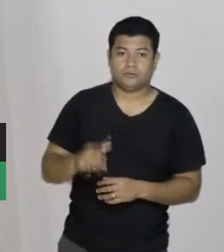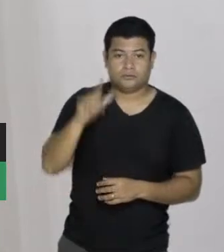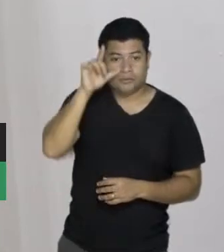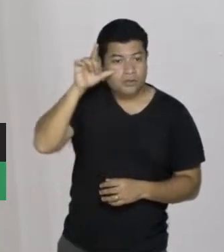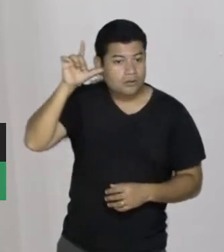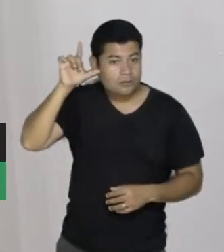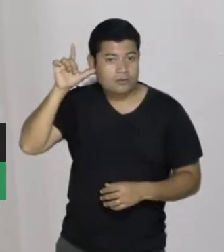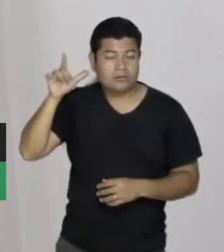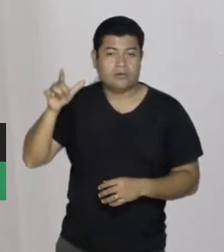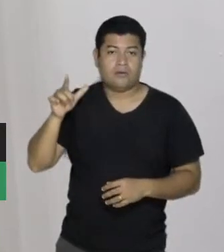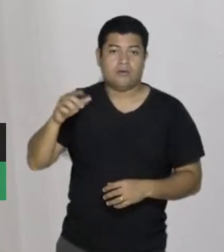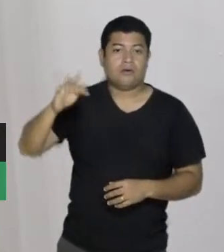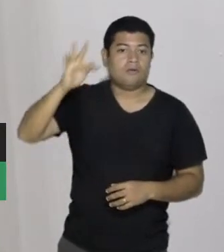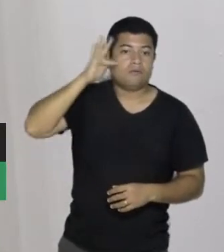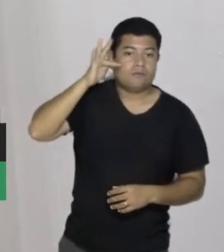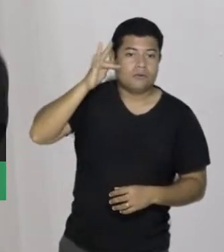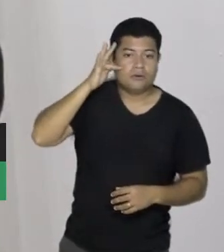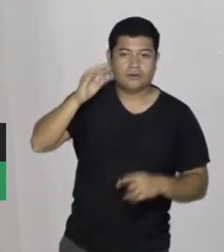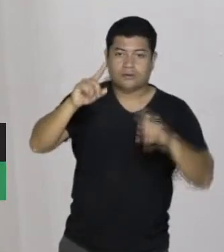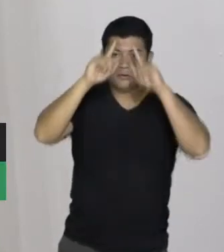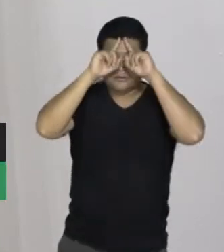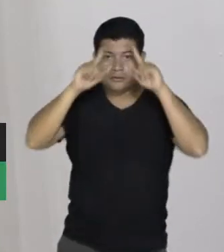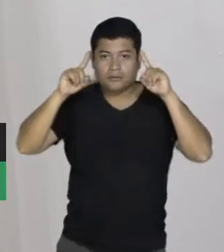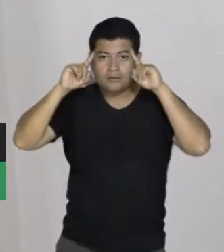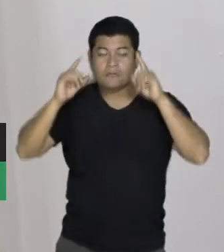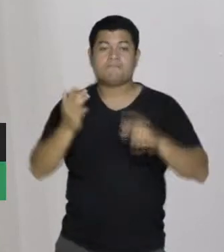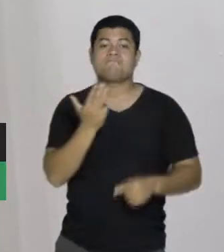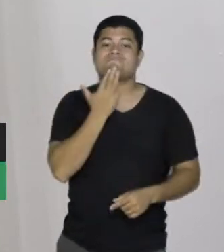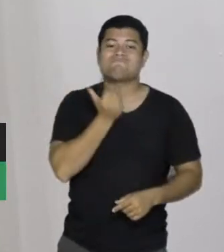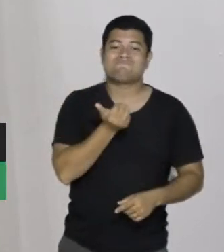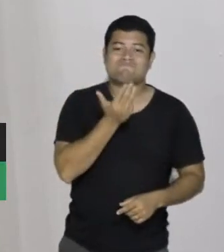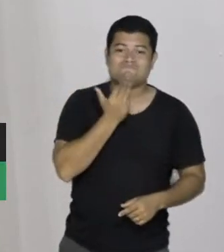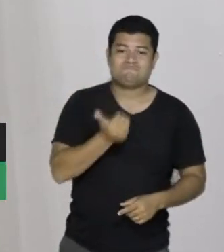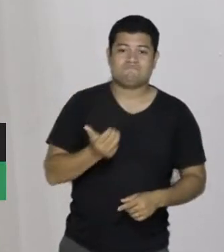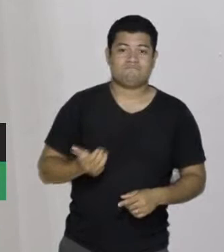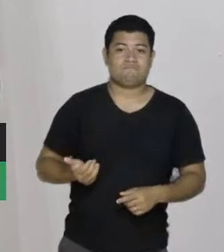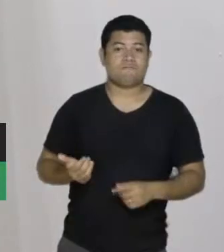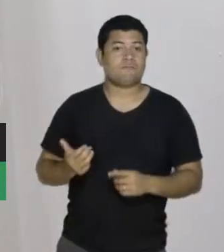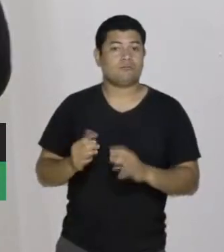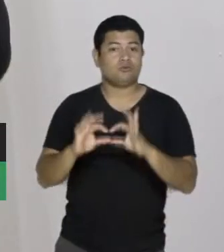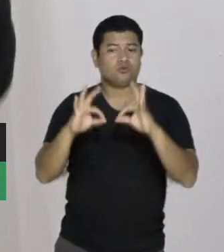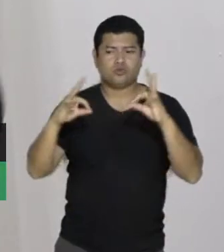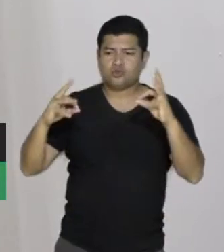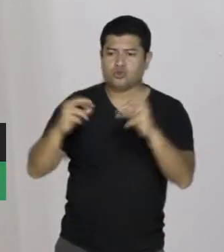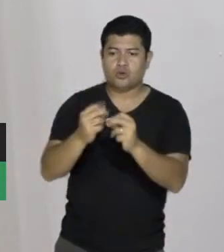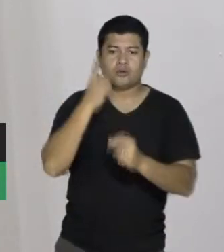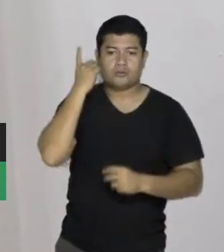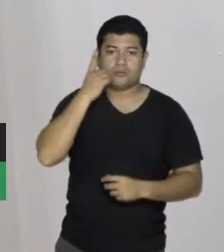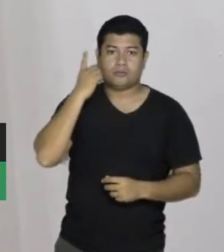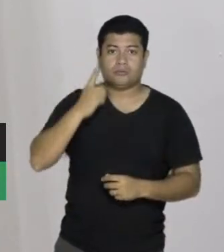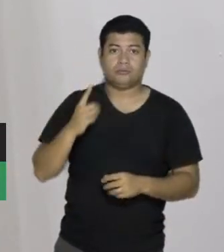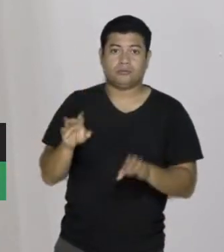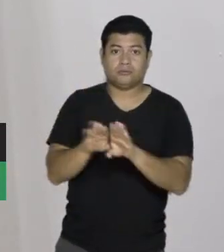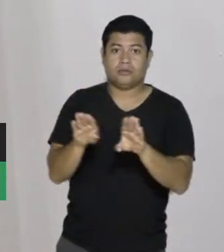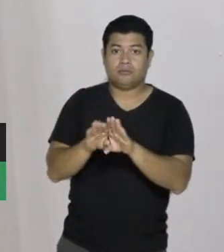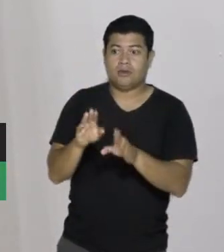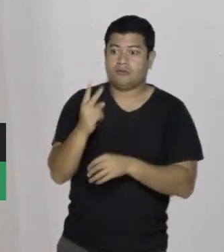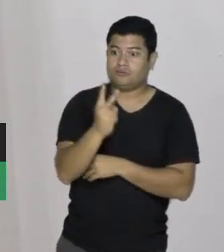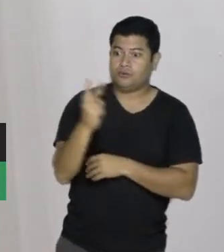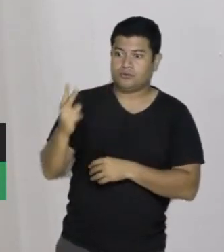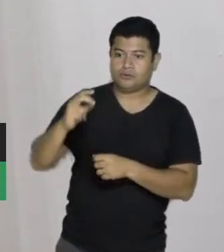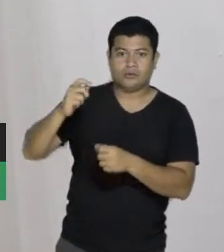Neudi Sareta Marquito todos os que compareceram e aos 22 que subscreveram